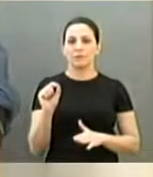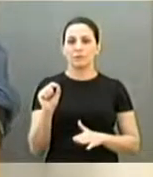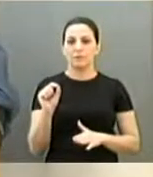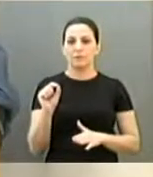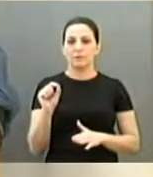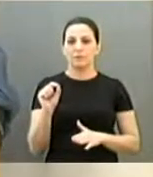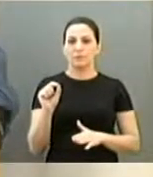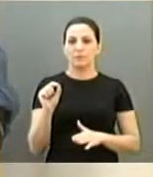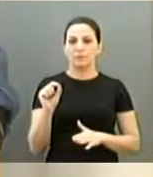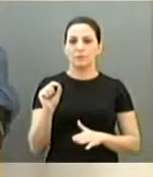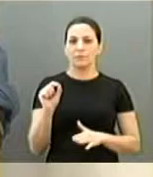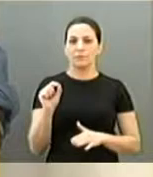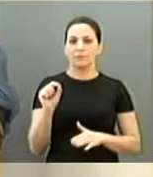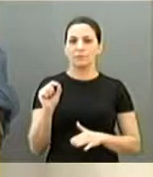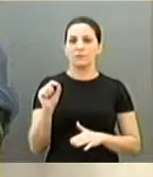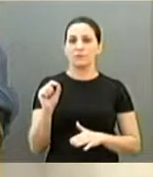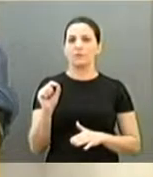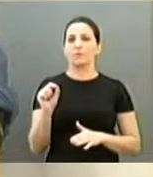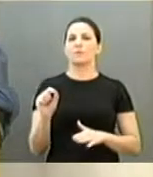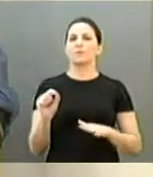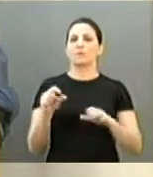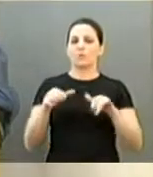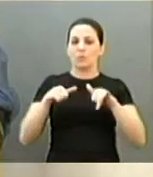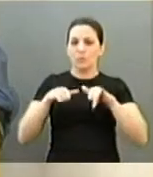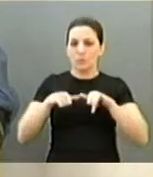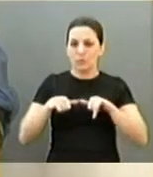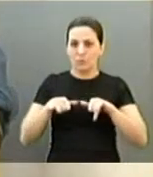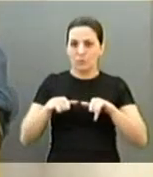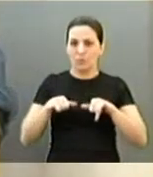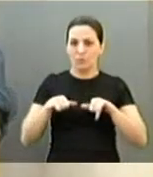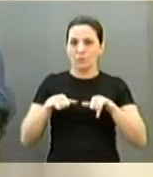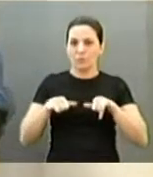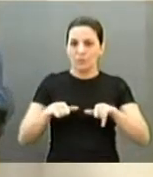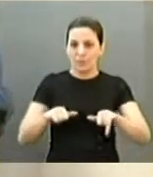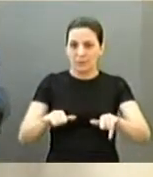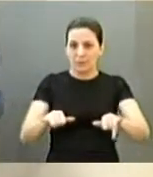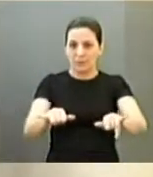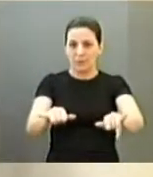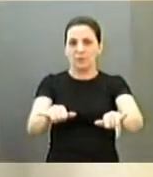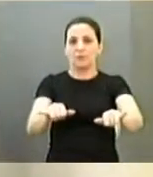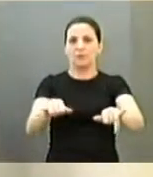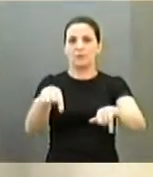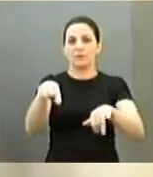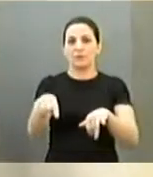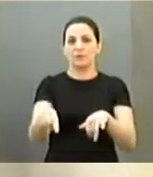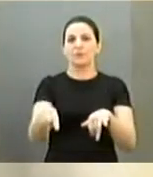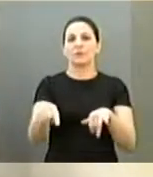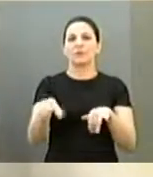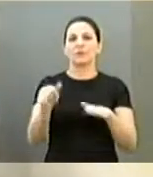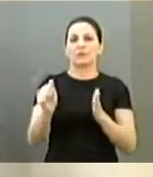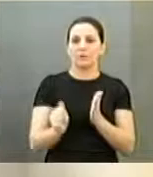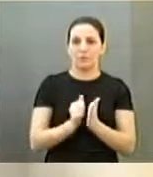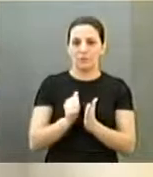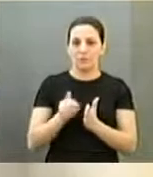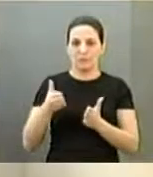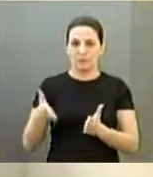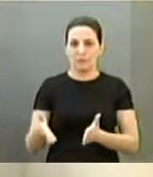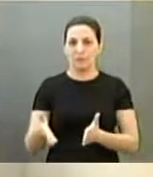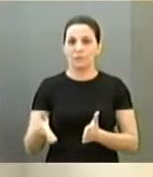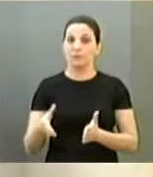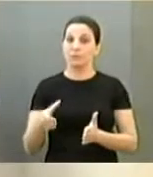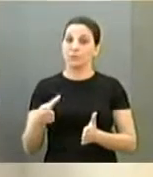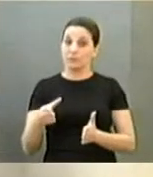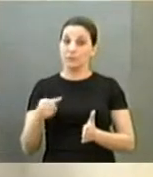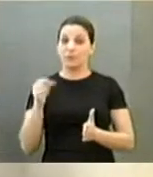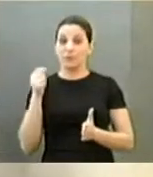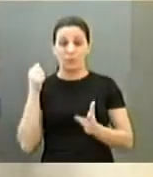a um hipermercado que nós temos aqui no município de Araraquara. Inclusive, eu tenho o hábito